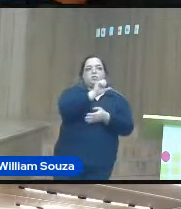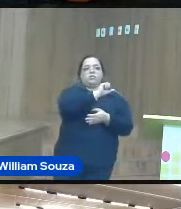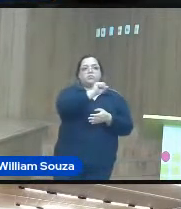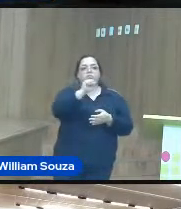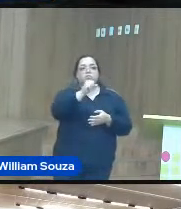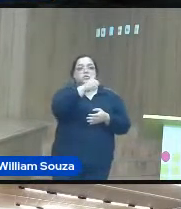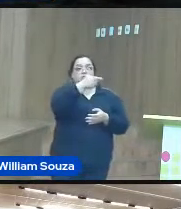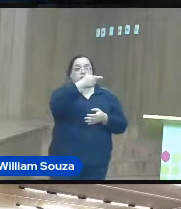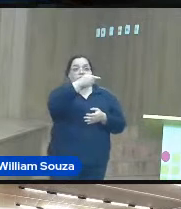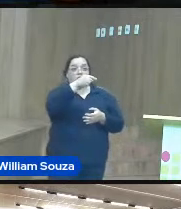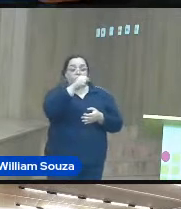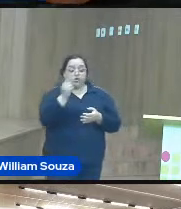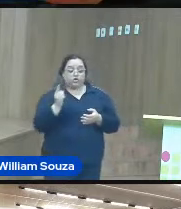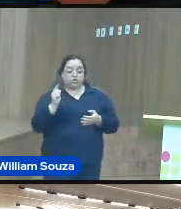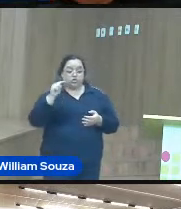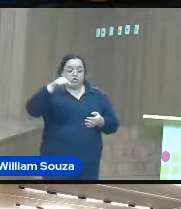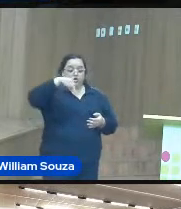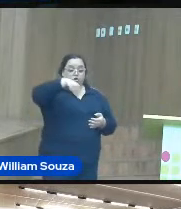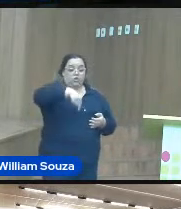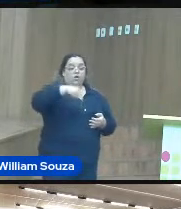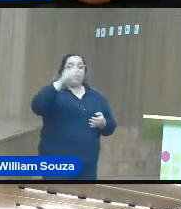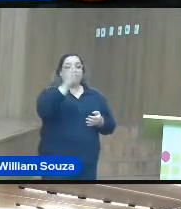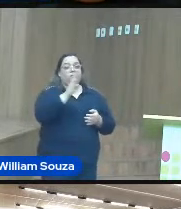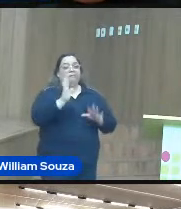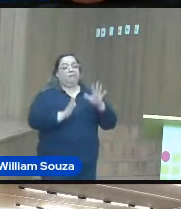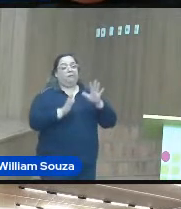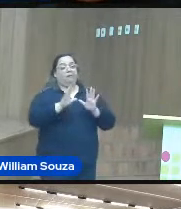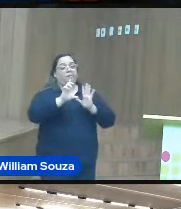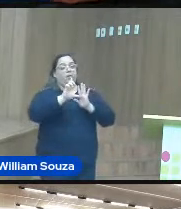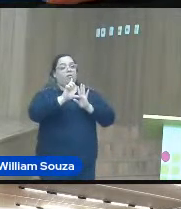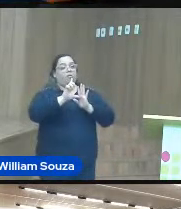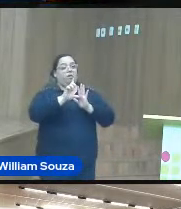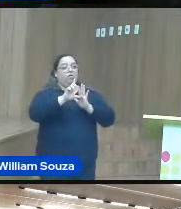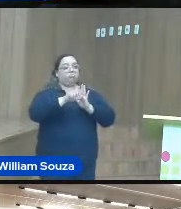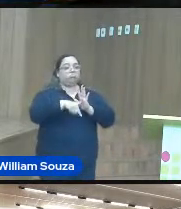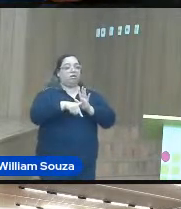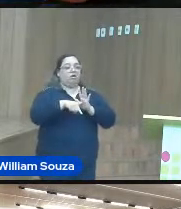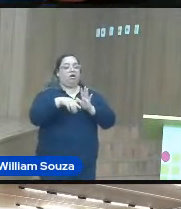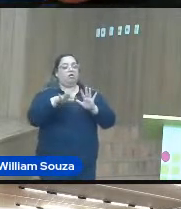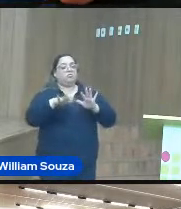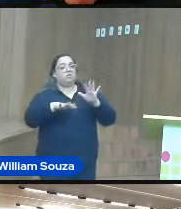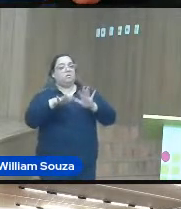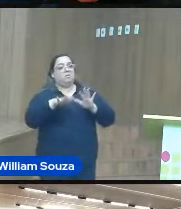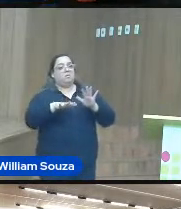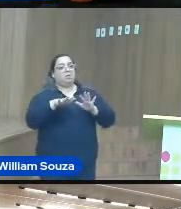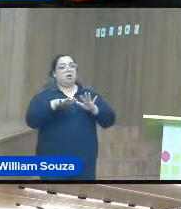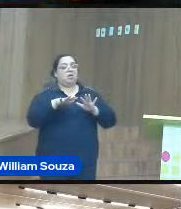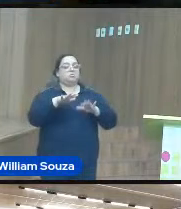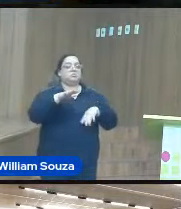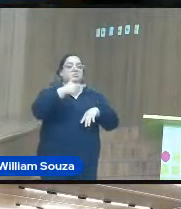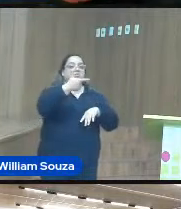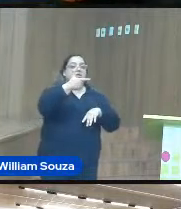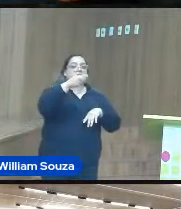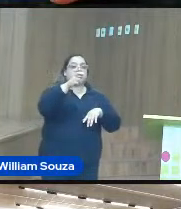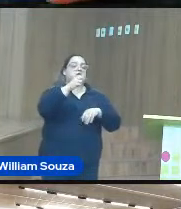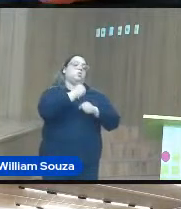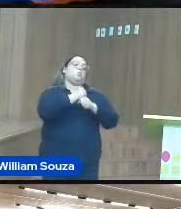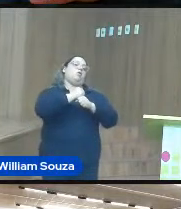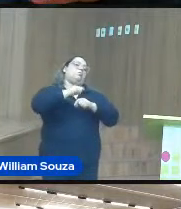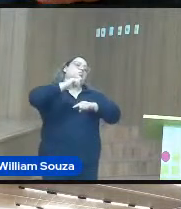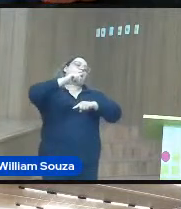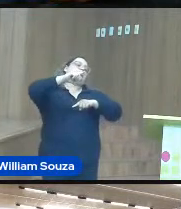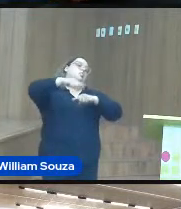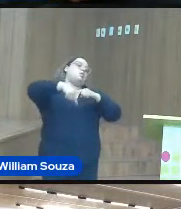no Brasil com um atraso de mais ou menos uns 25 anos, por aí. Né? 25 anos depois, chega aqui